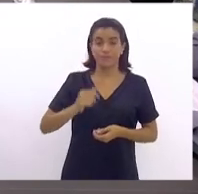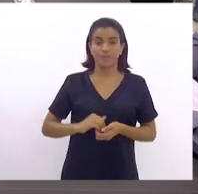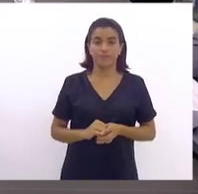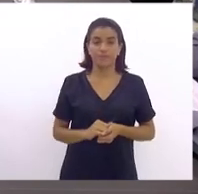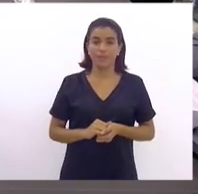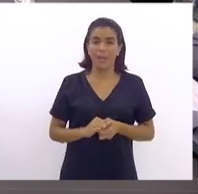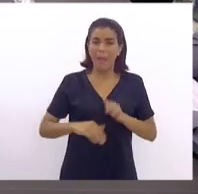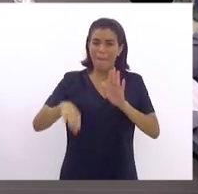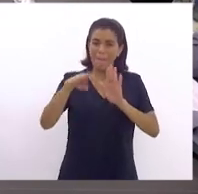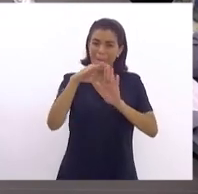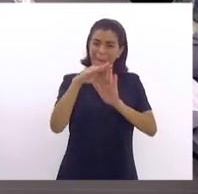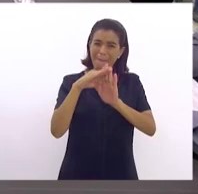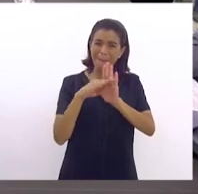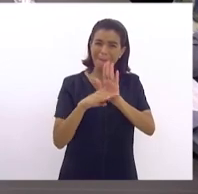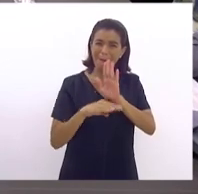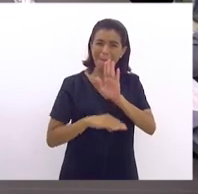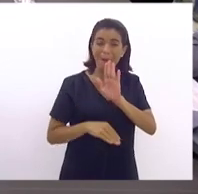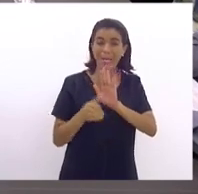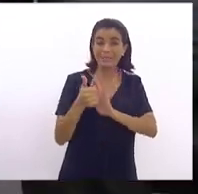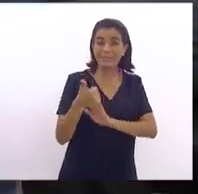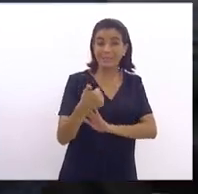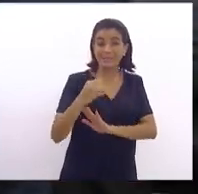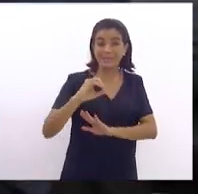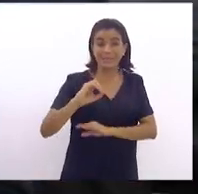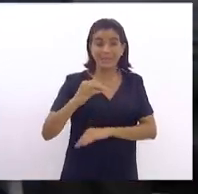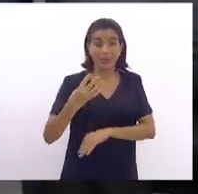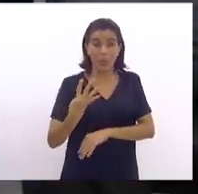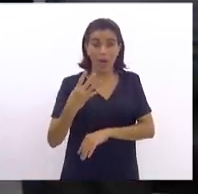recebeu 104 vetos.